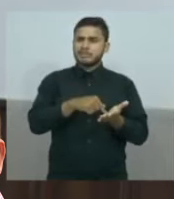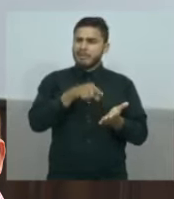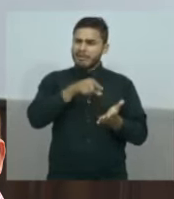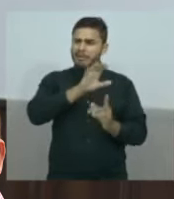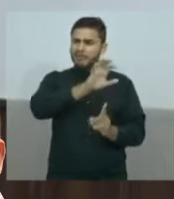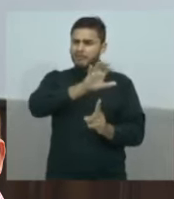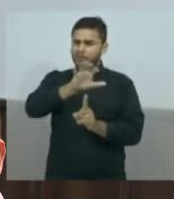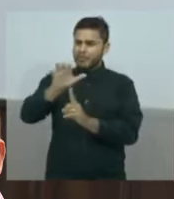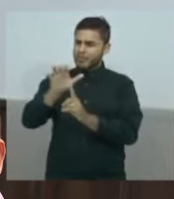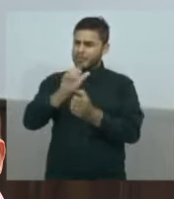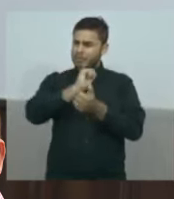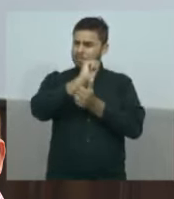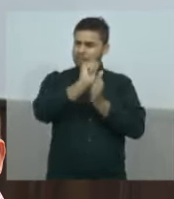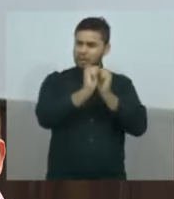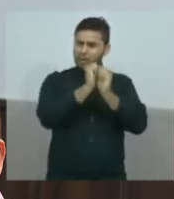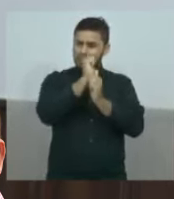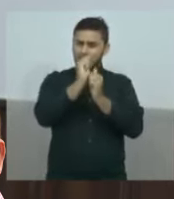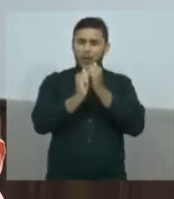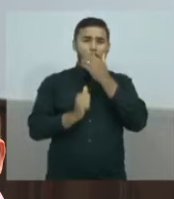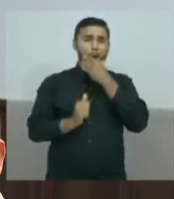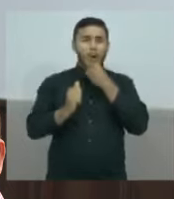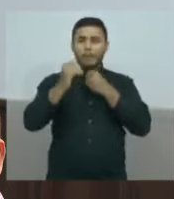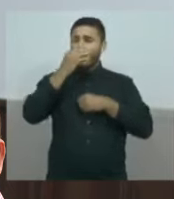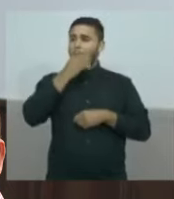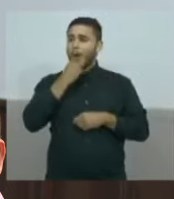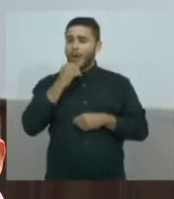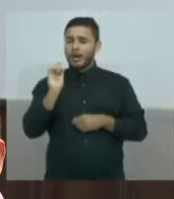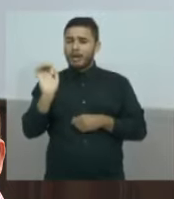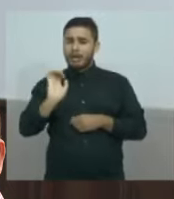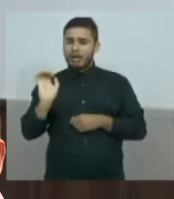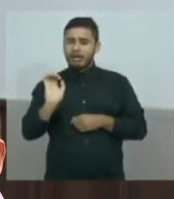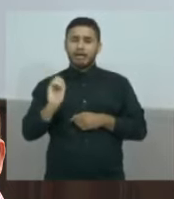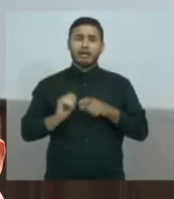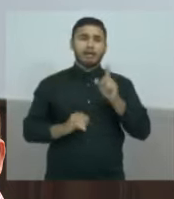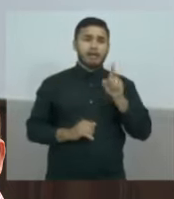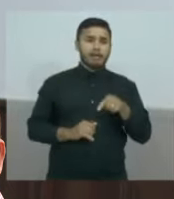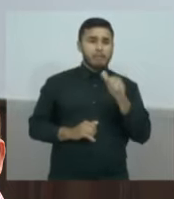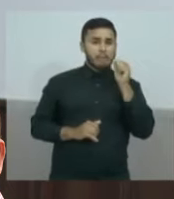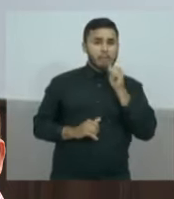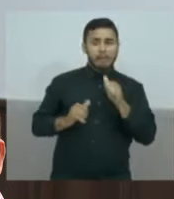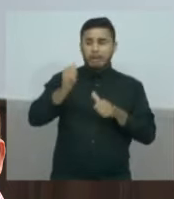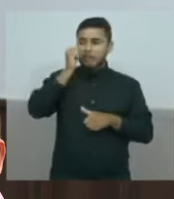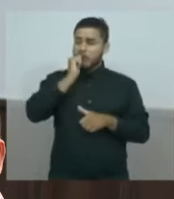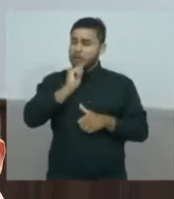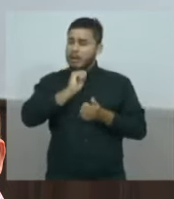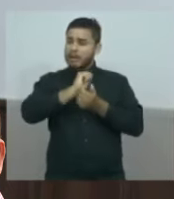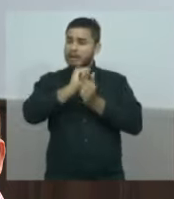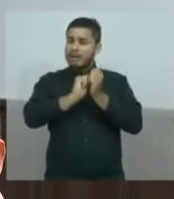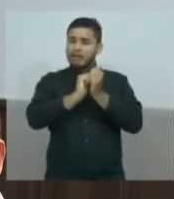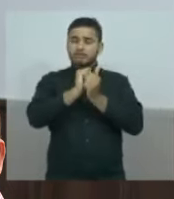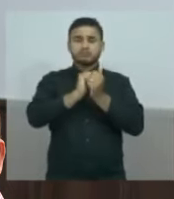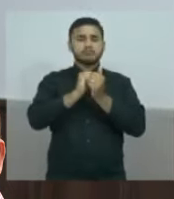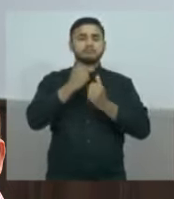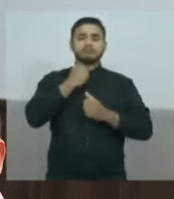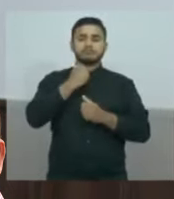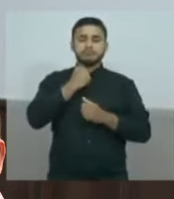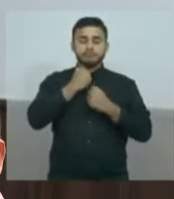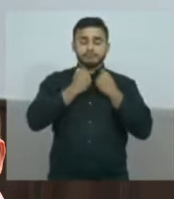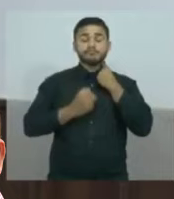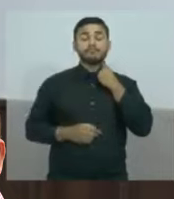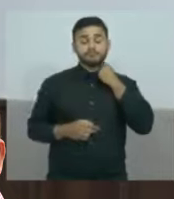justamente cenas que estimulassem, digamos, a sexualidade. Mas o mais grave é que ele, inclusive, ameaçou o